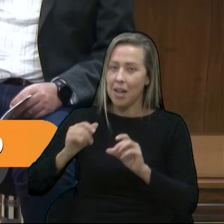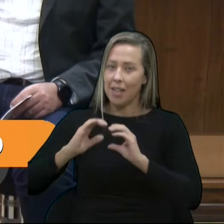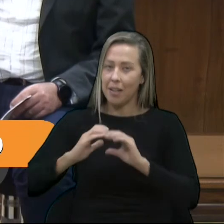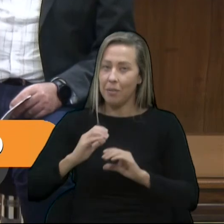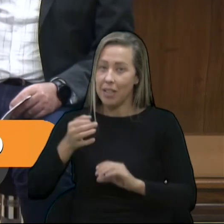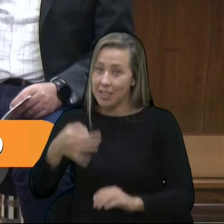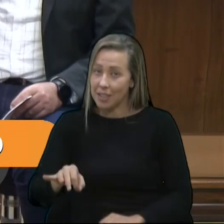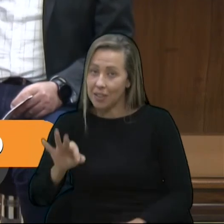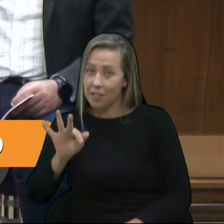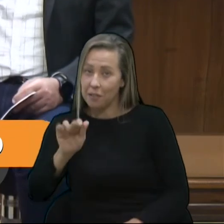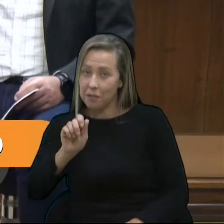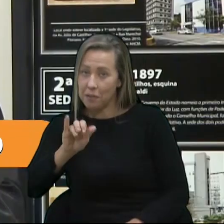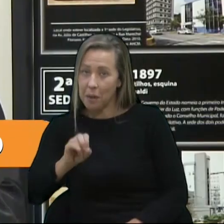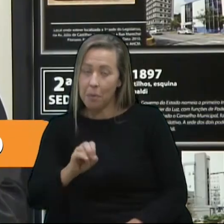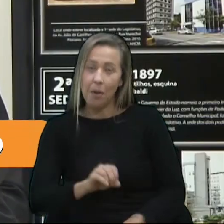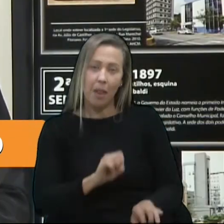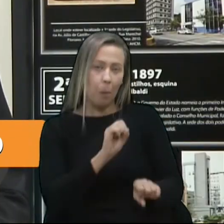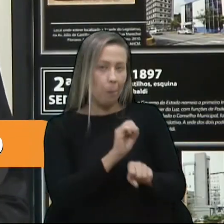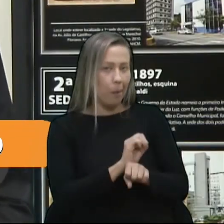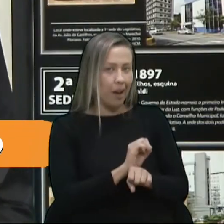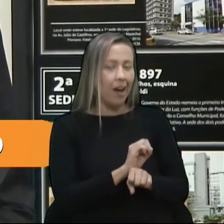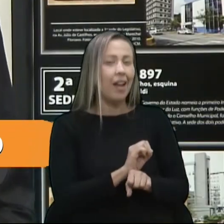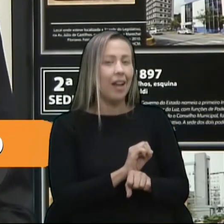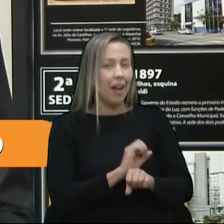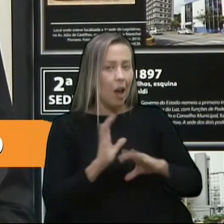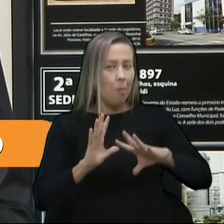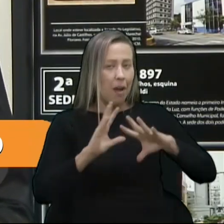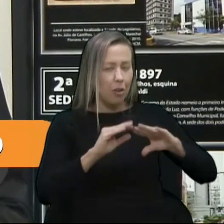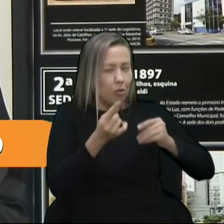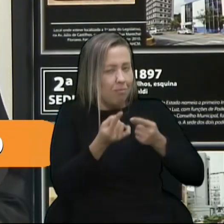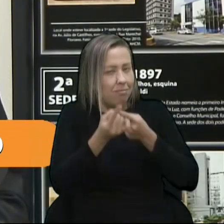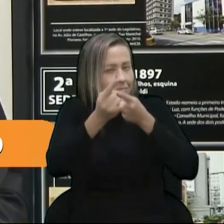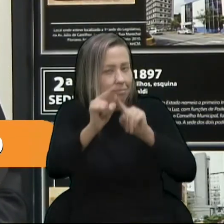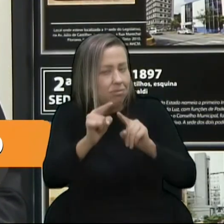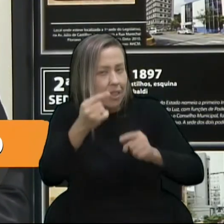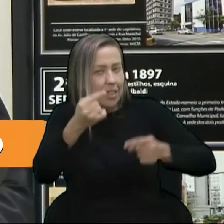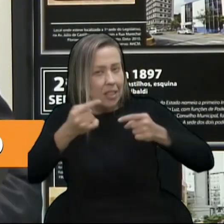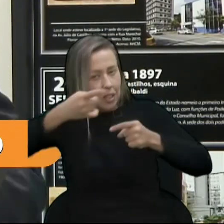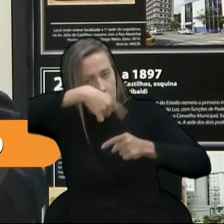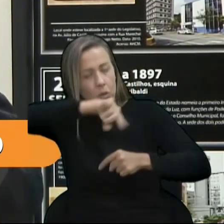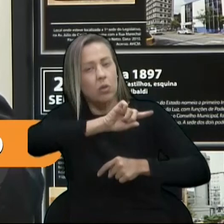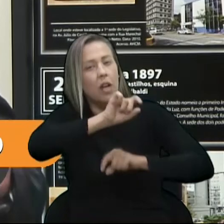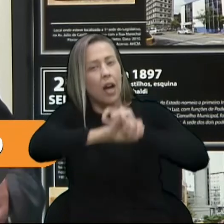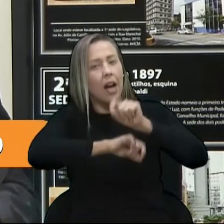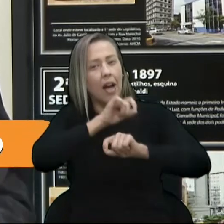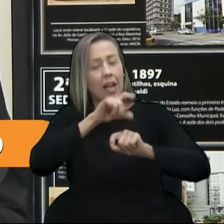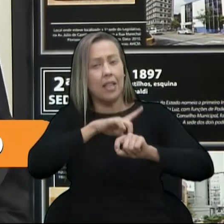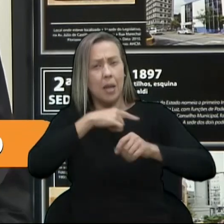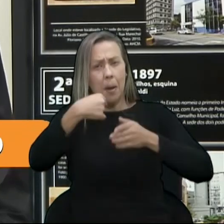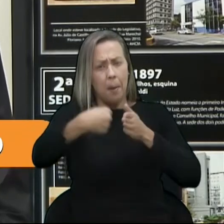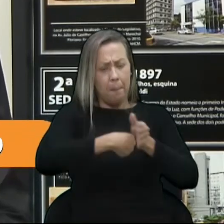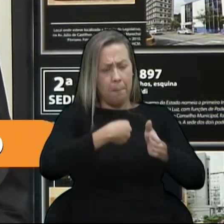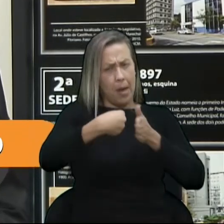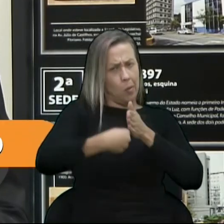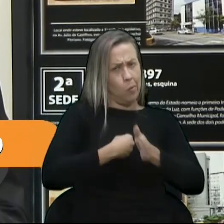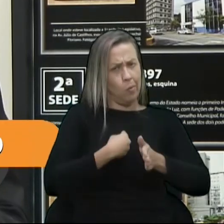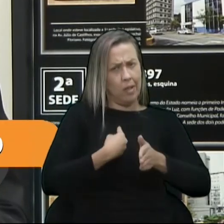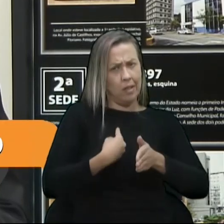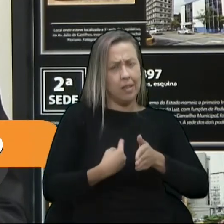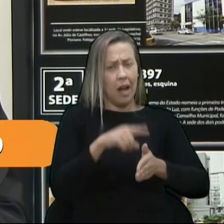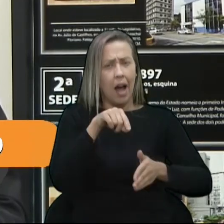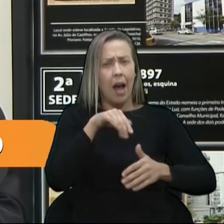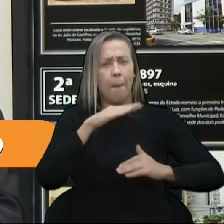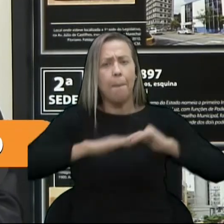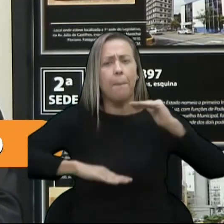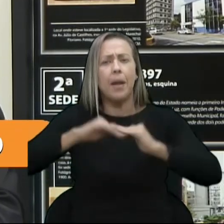Fábio. Não para, é uma noite provocativa, sobretudo para quem se questiona com relação ao